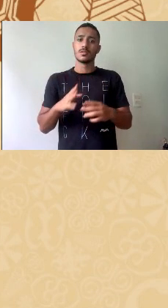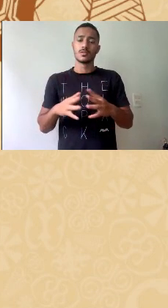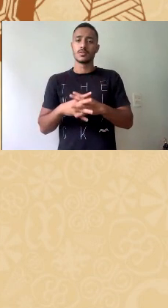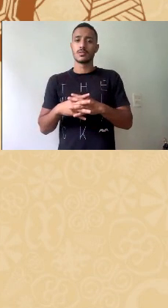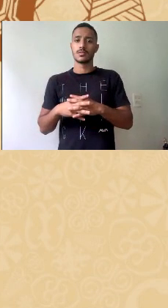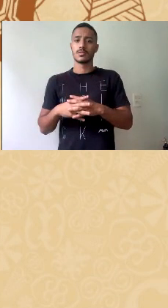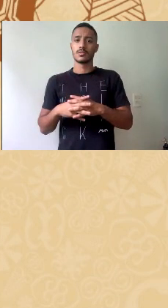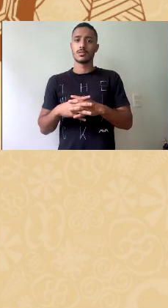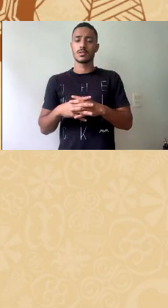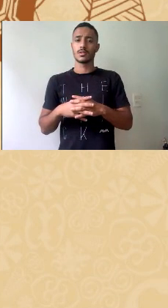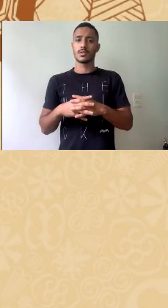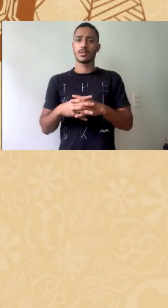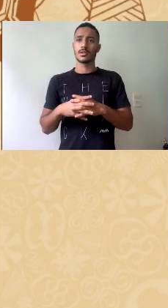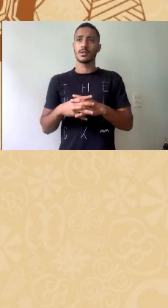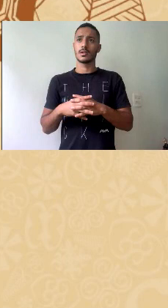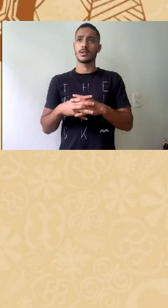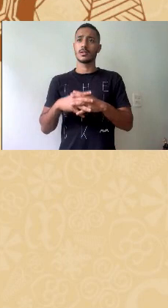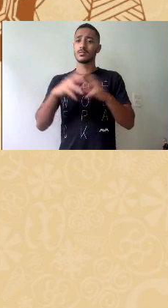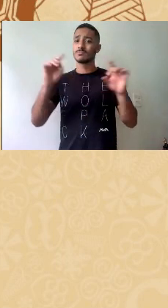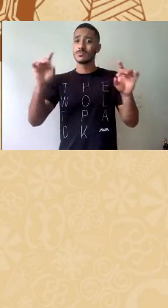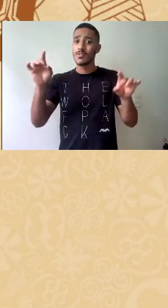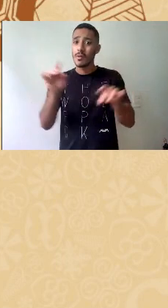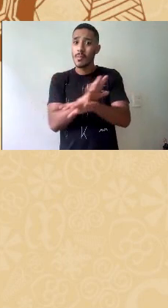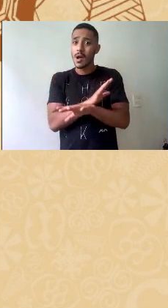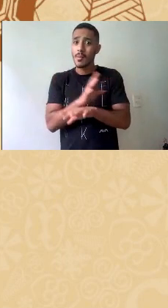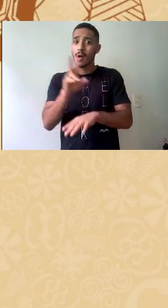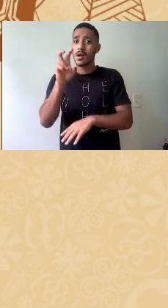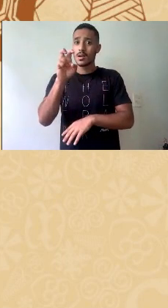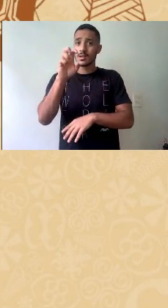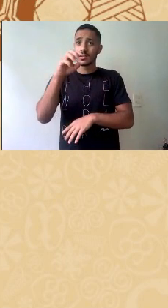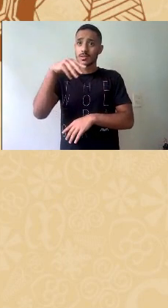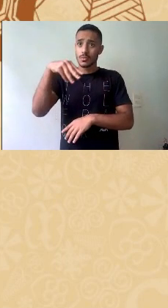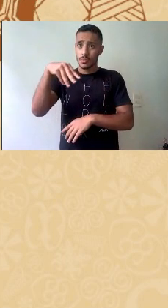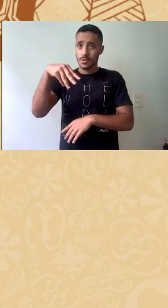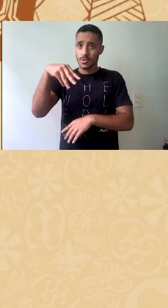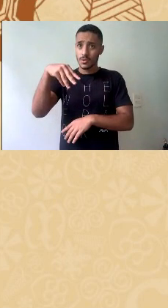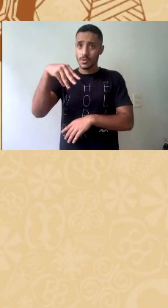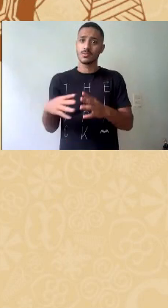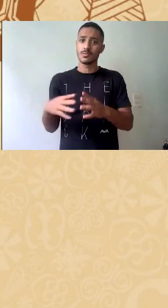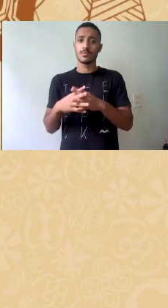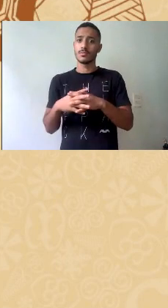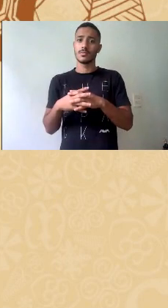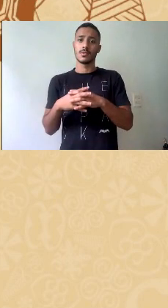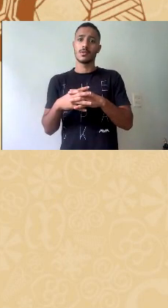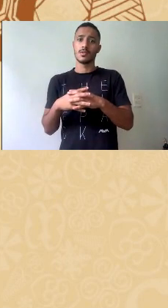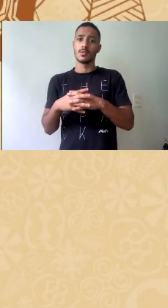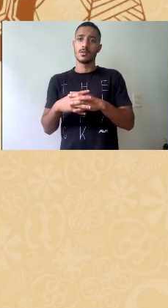para terminar. Vou pedir, inclusive, se possível, da gente ficar um pouquinho mais, sabe?